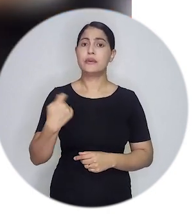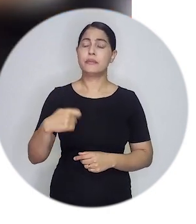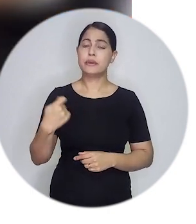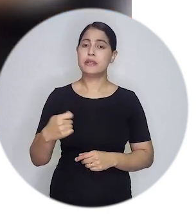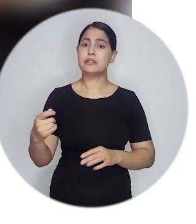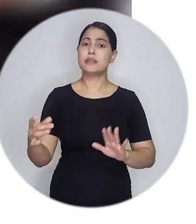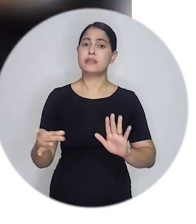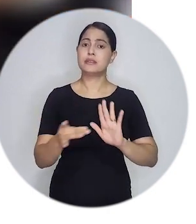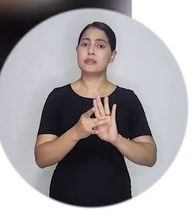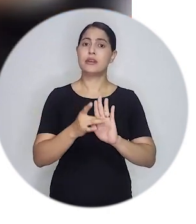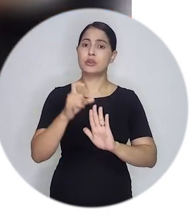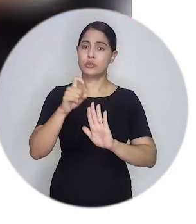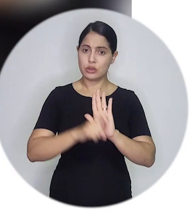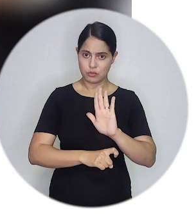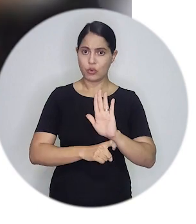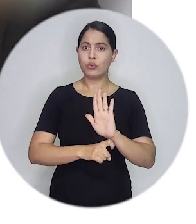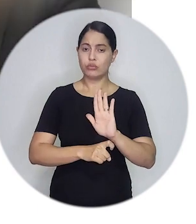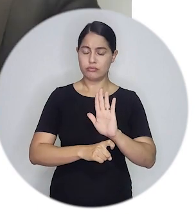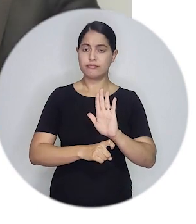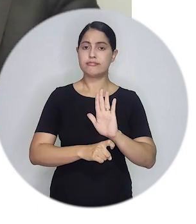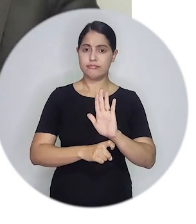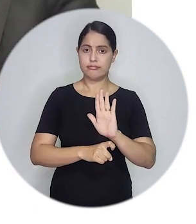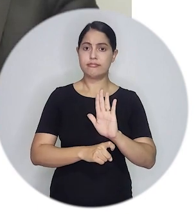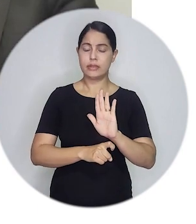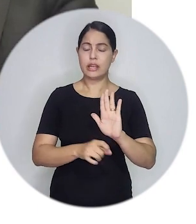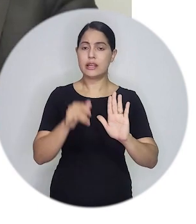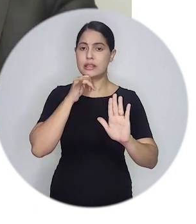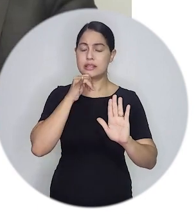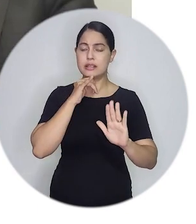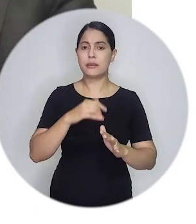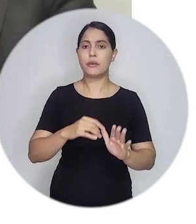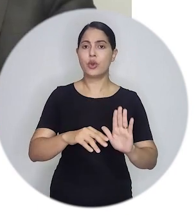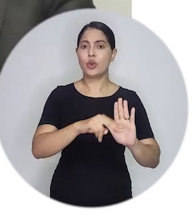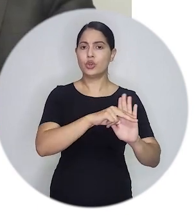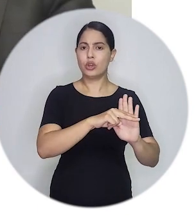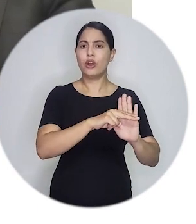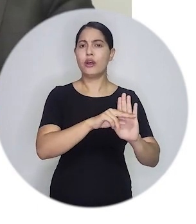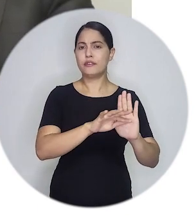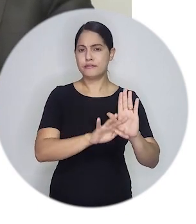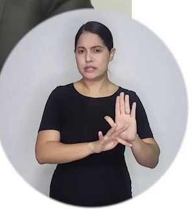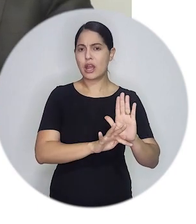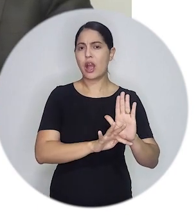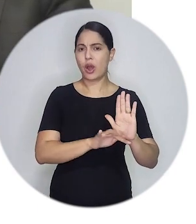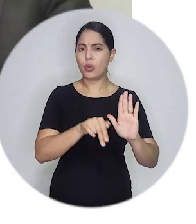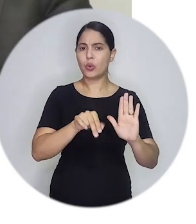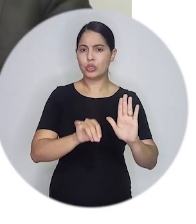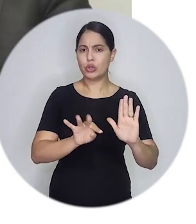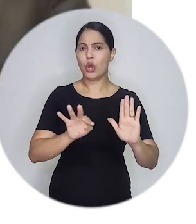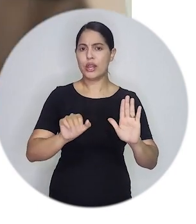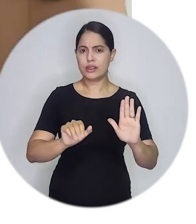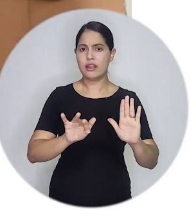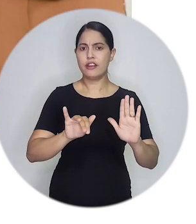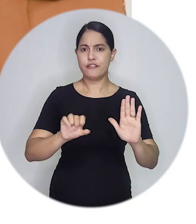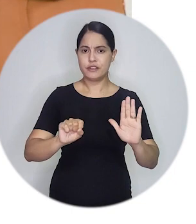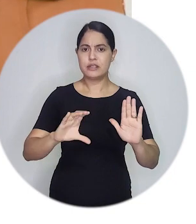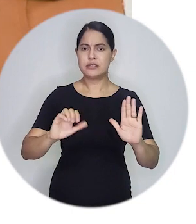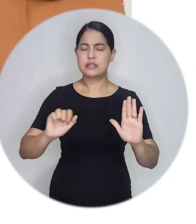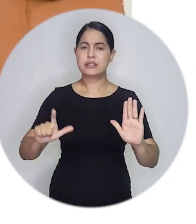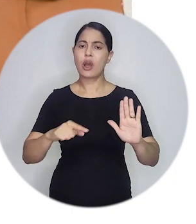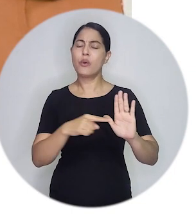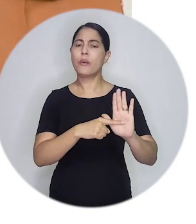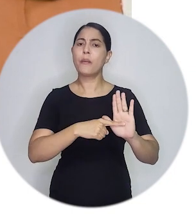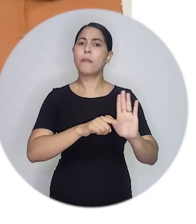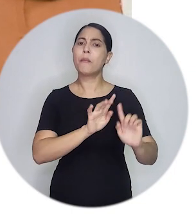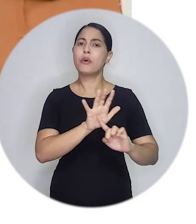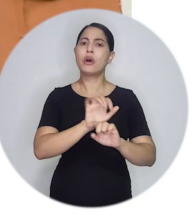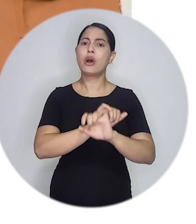o preço seja destacado do tributo, ou seja, que numa nota fiscal emitida haja a identificação